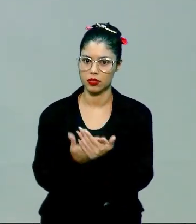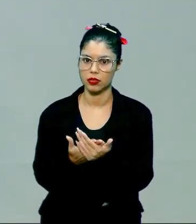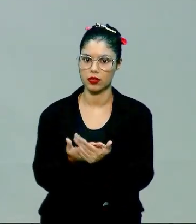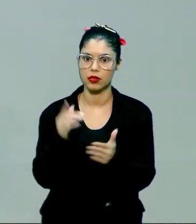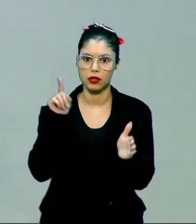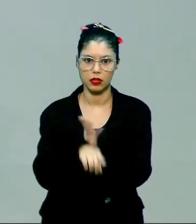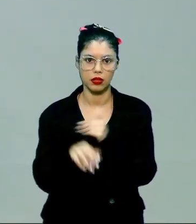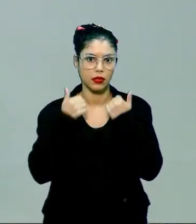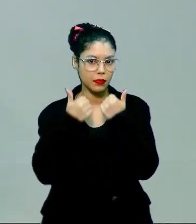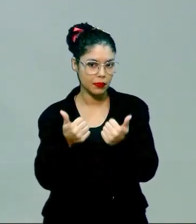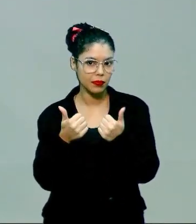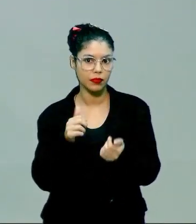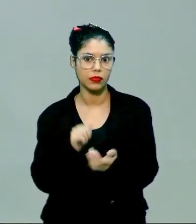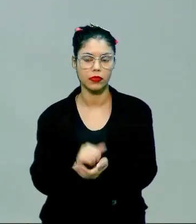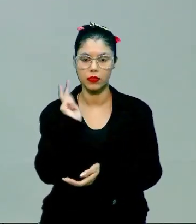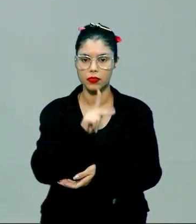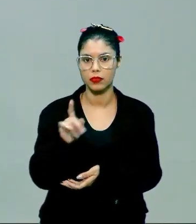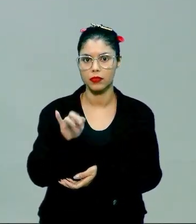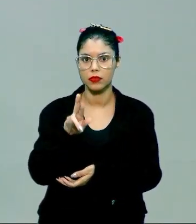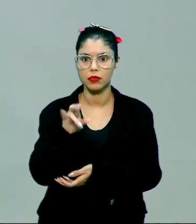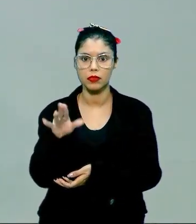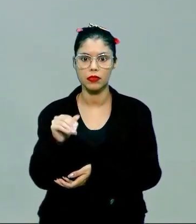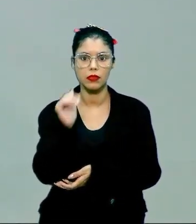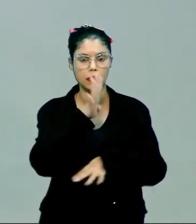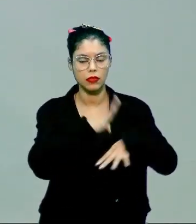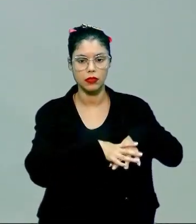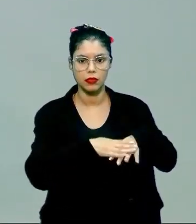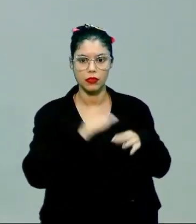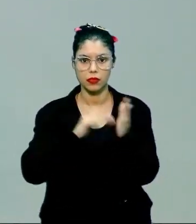essas questões. Beleza? Eu sou o professor Emerson de